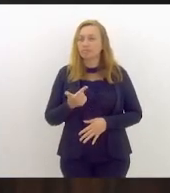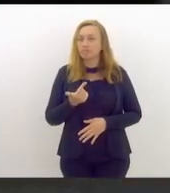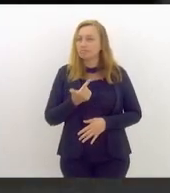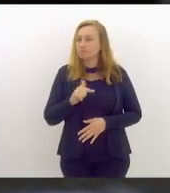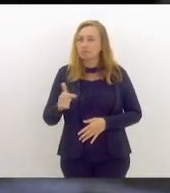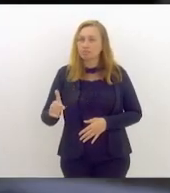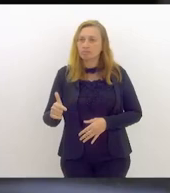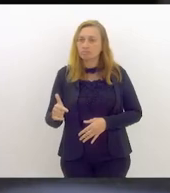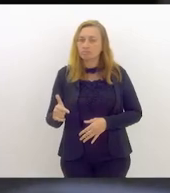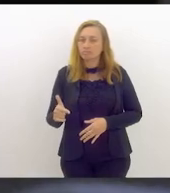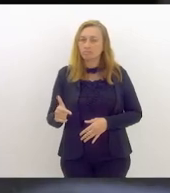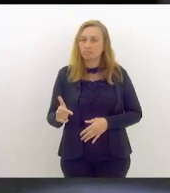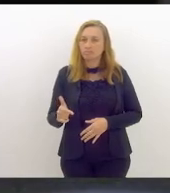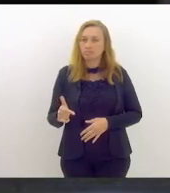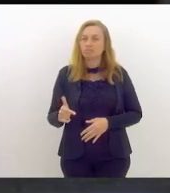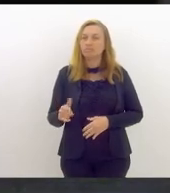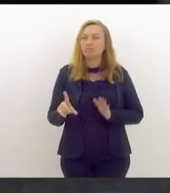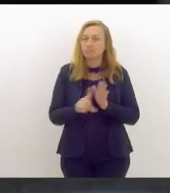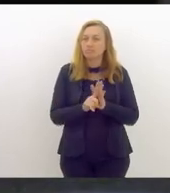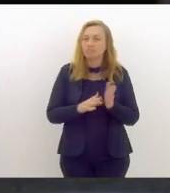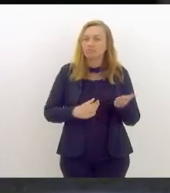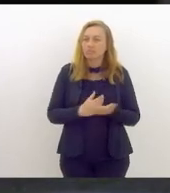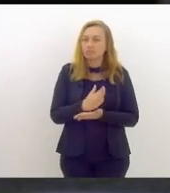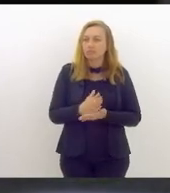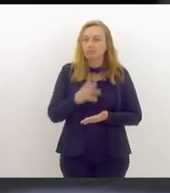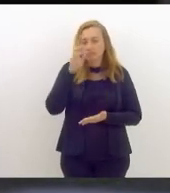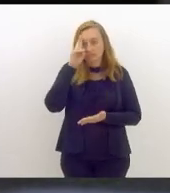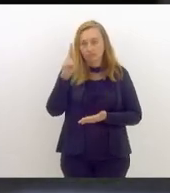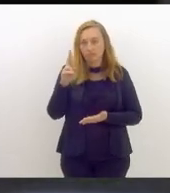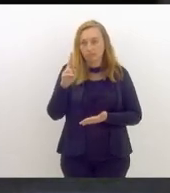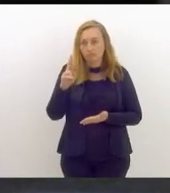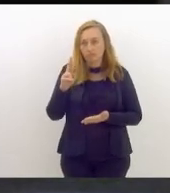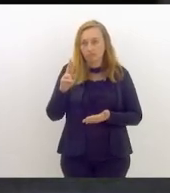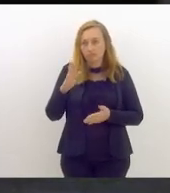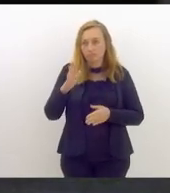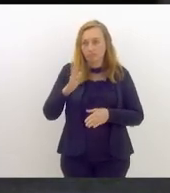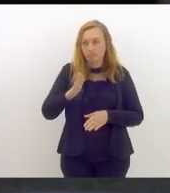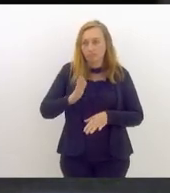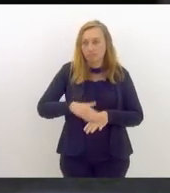lei... já aprovada, a Vossa Excelência foi para além de